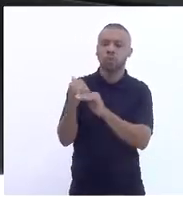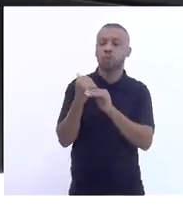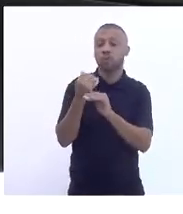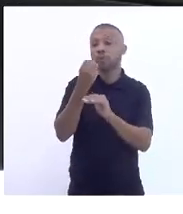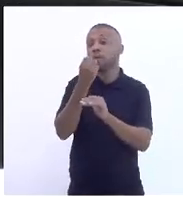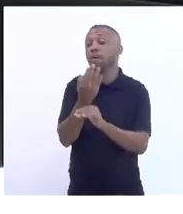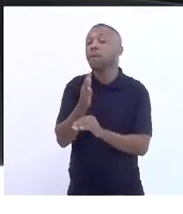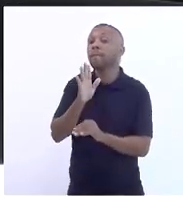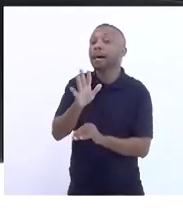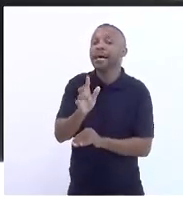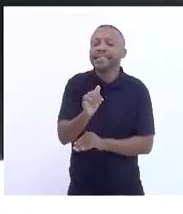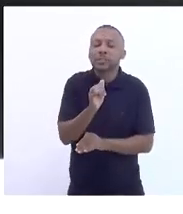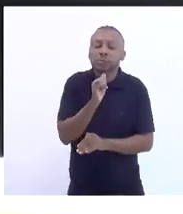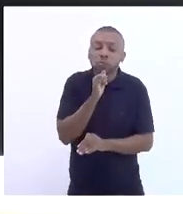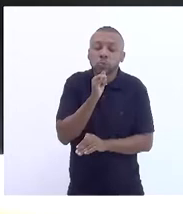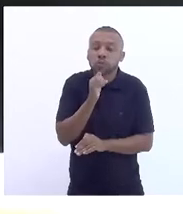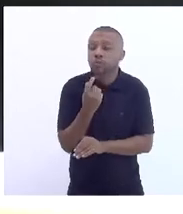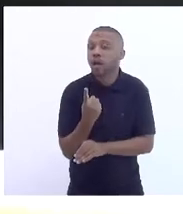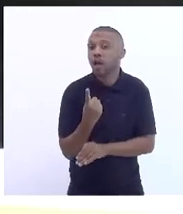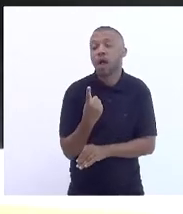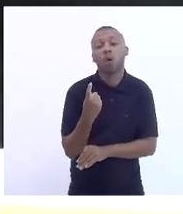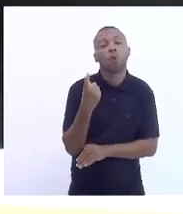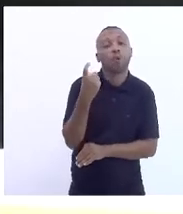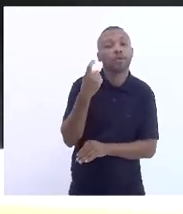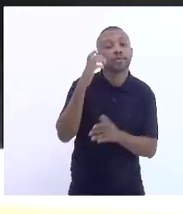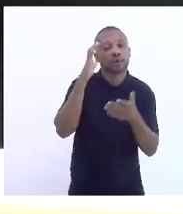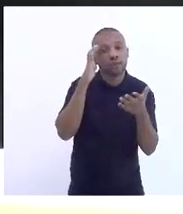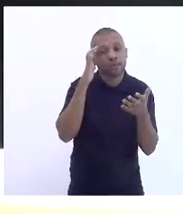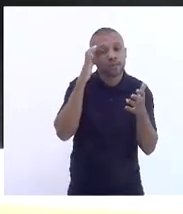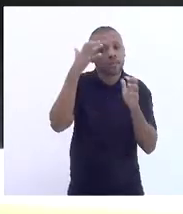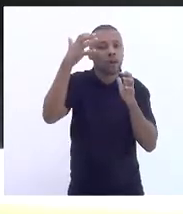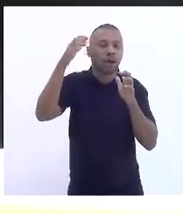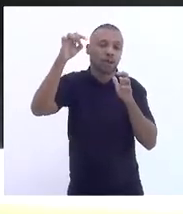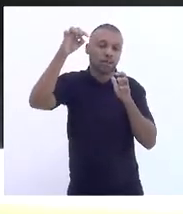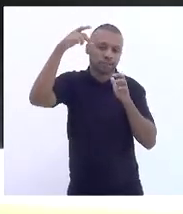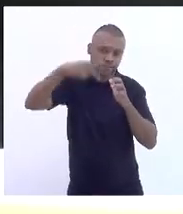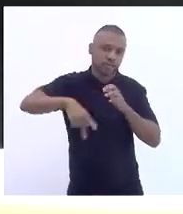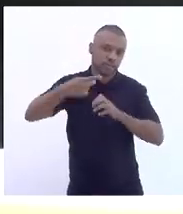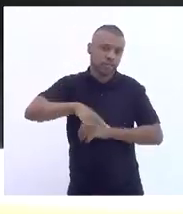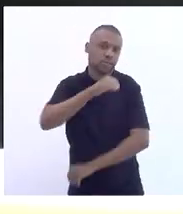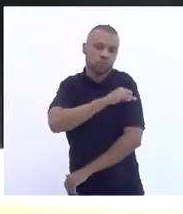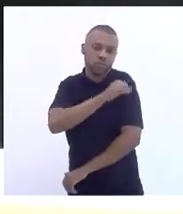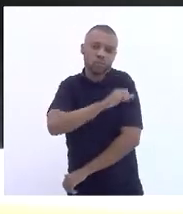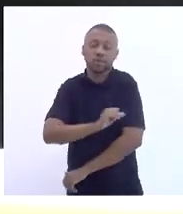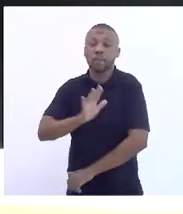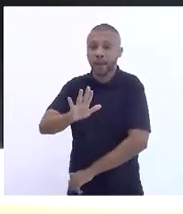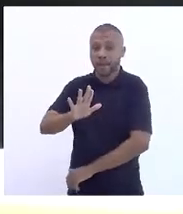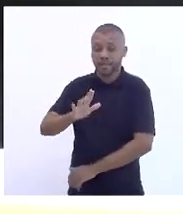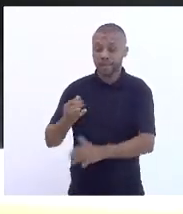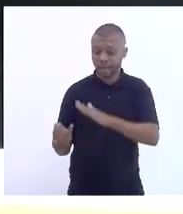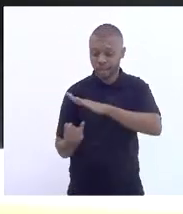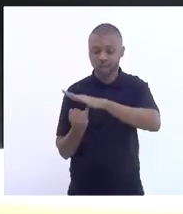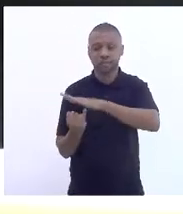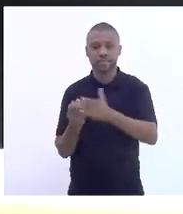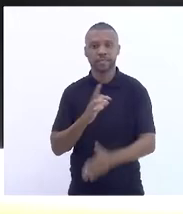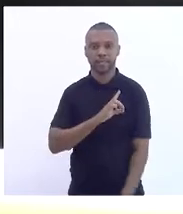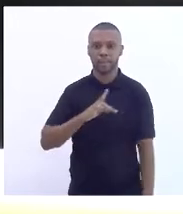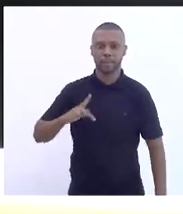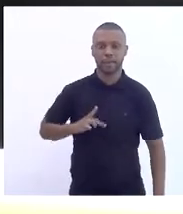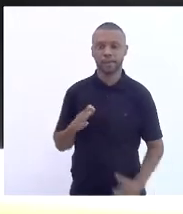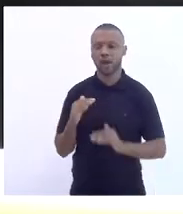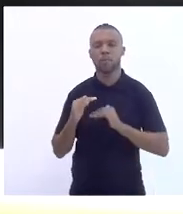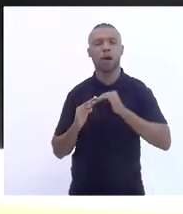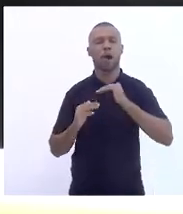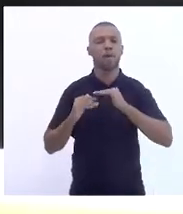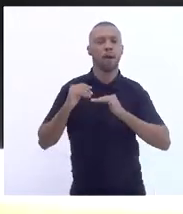infelizmente é singular né o cenário aqui no nosso estado Mas é uma defensoria que constrói